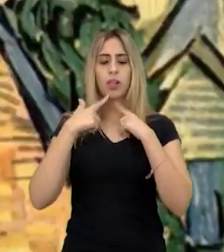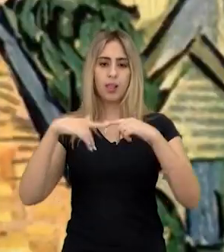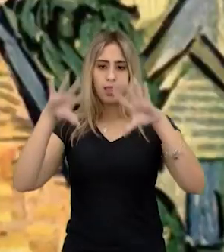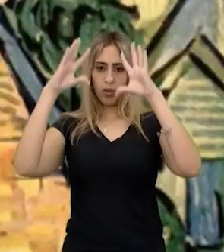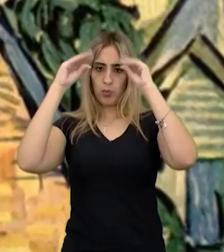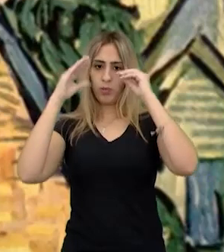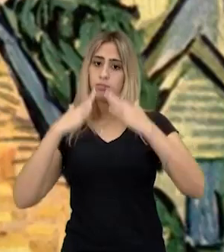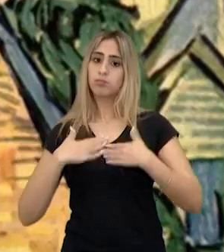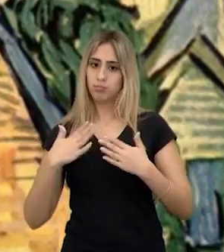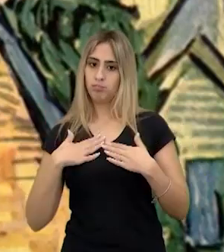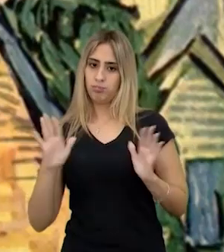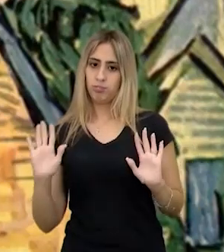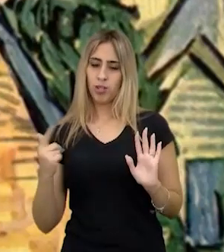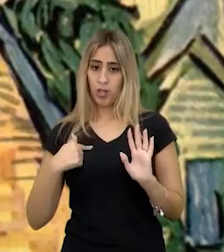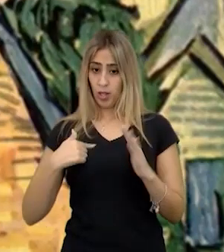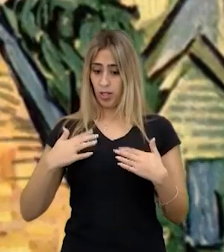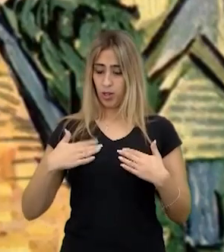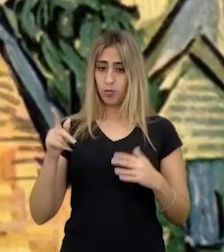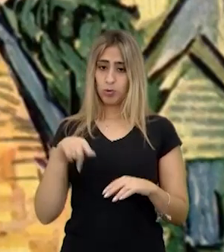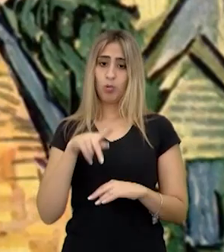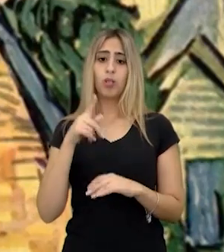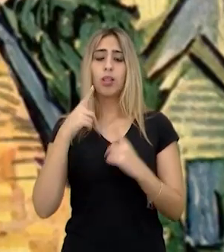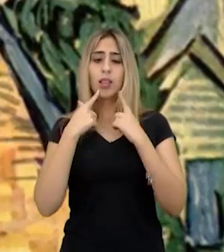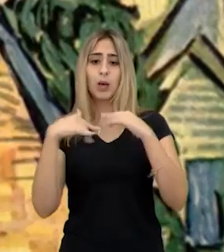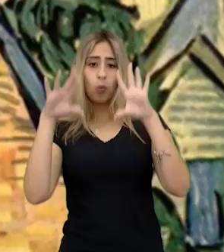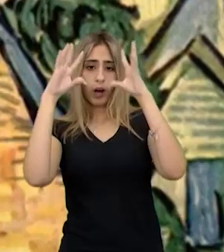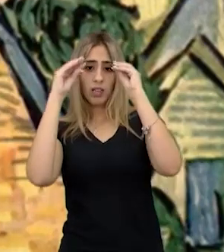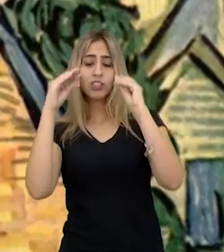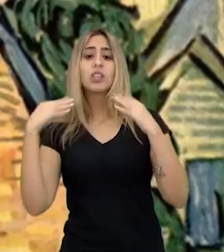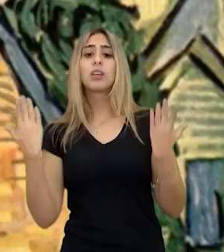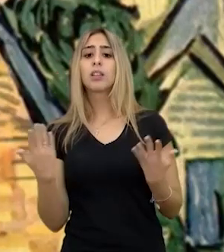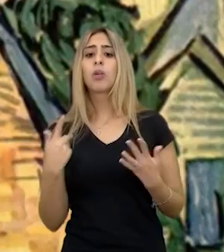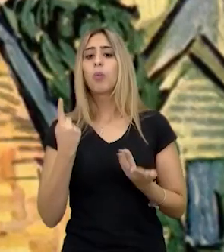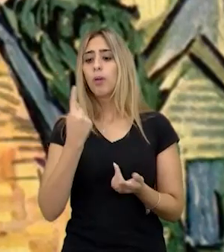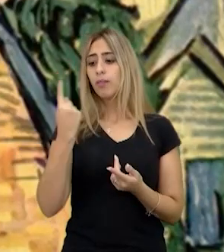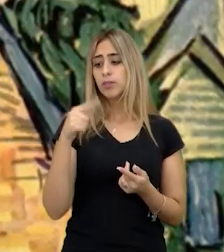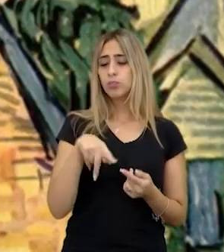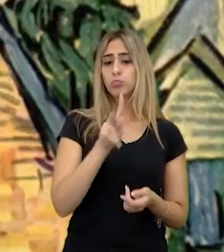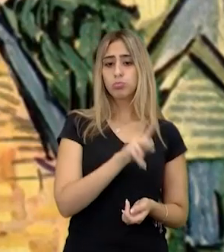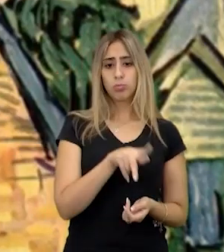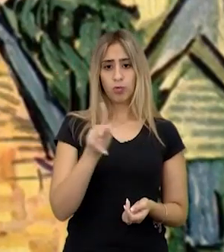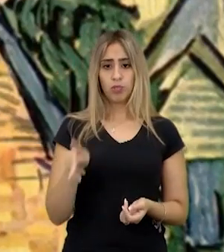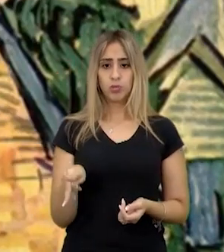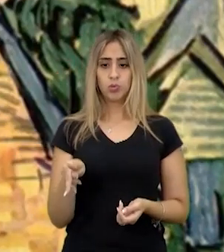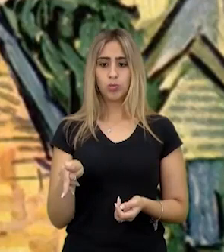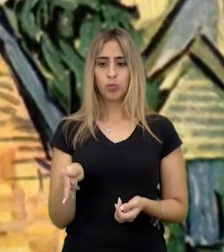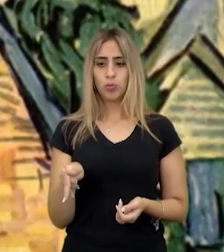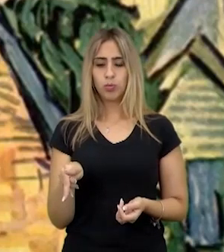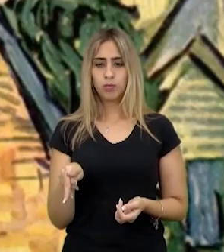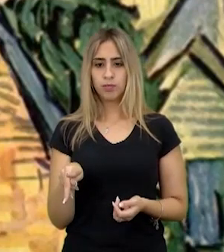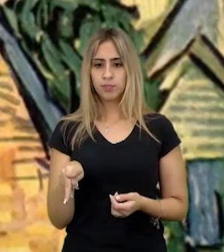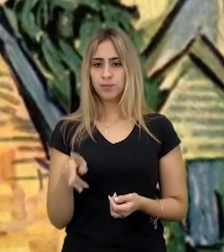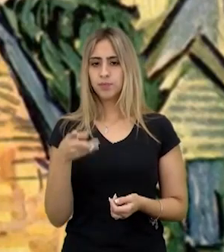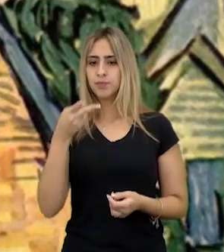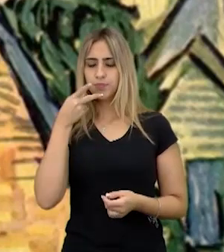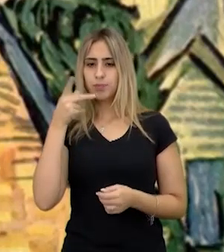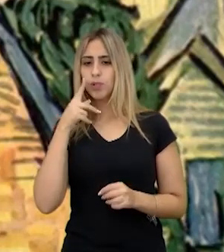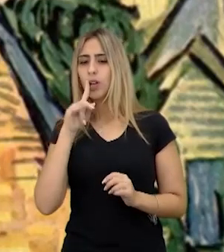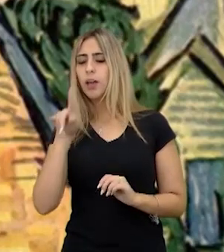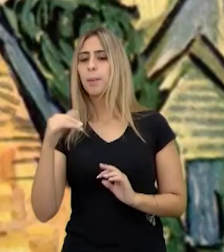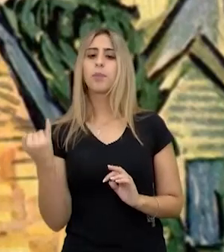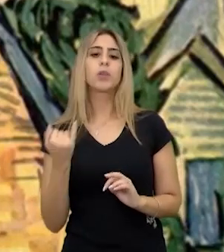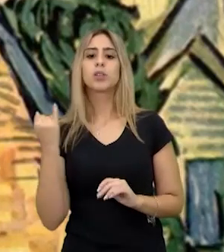linguagens, né? Sim. Nós somos das linguagens. Então, uma vez um professor, eu lembro isso foi no fundamental,